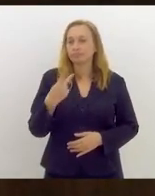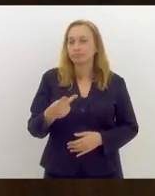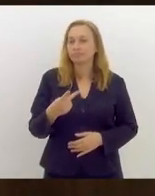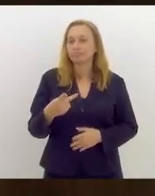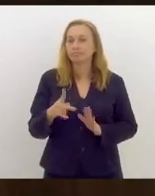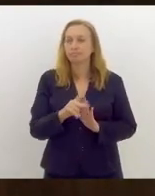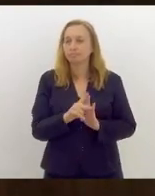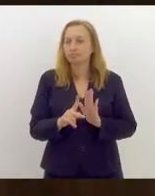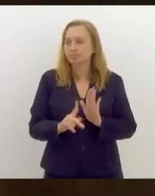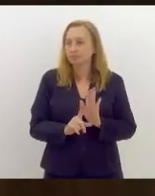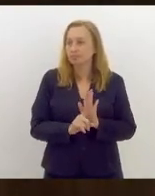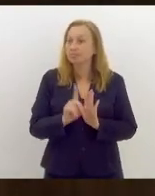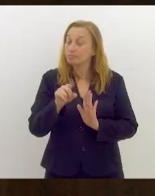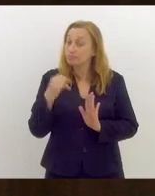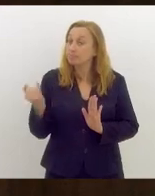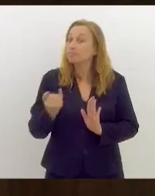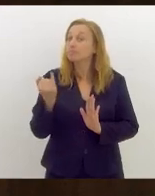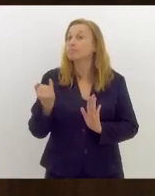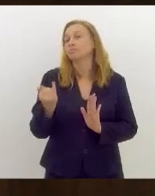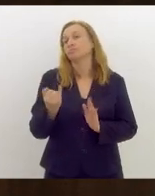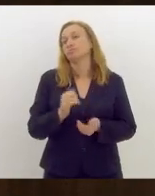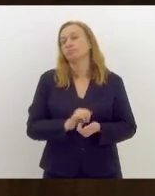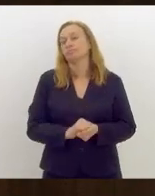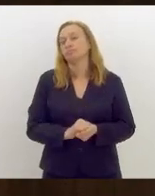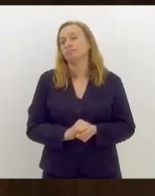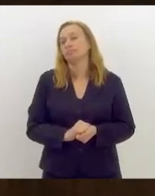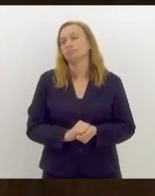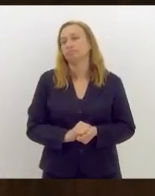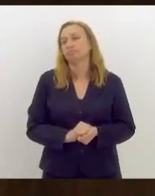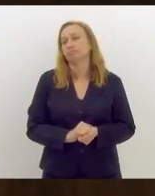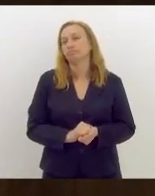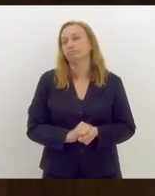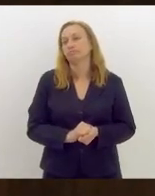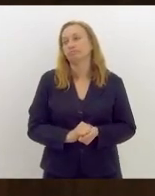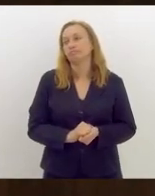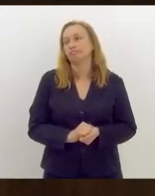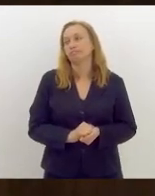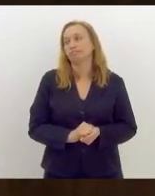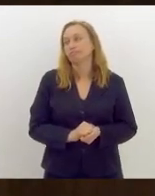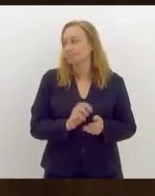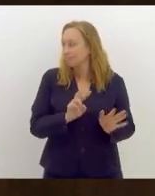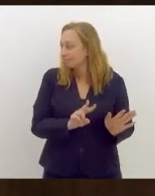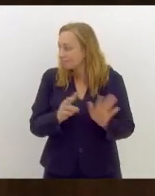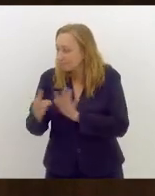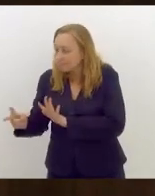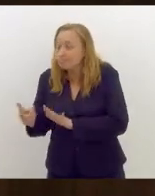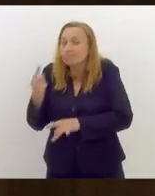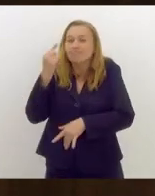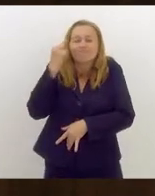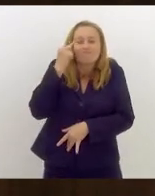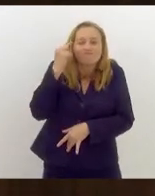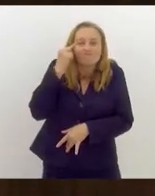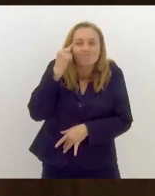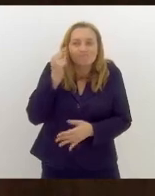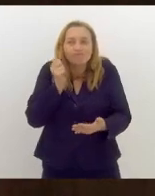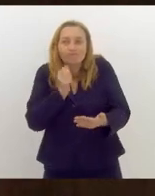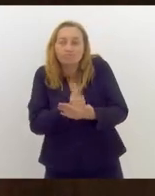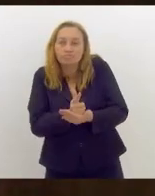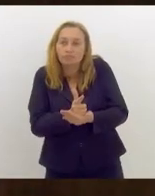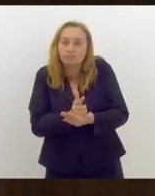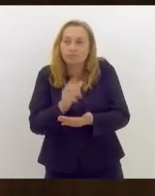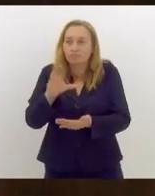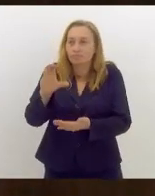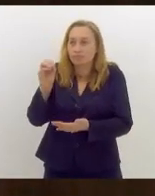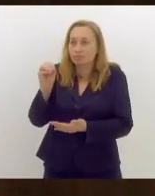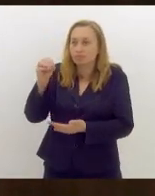o projeto é muito importante né Inclusive essa semana mesmo eu estava pensando em comprar uma composteira